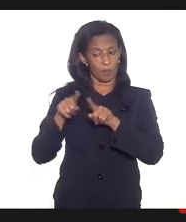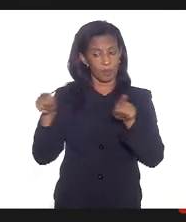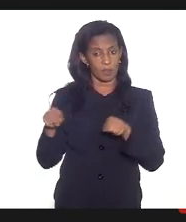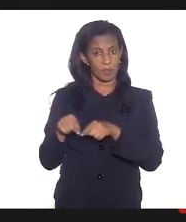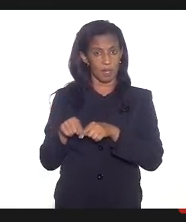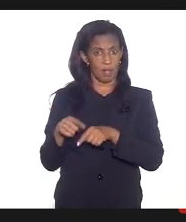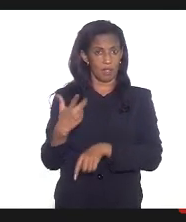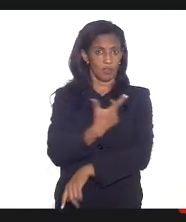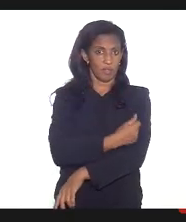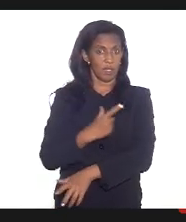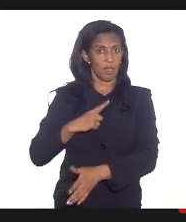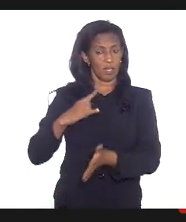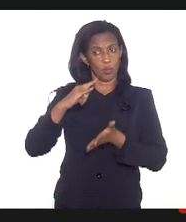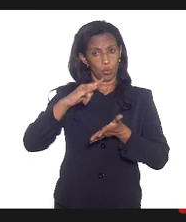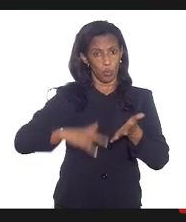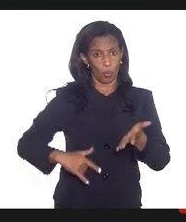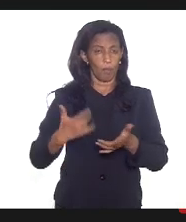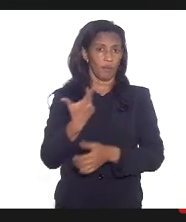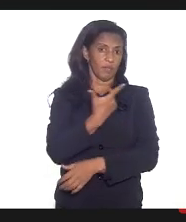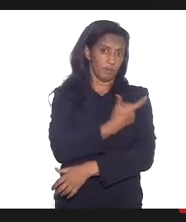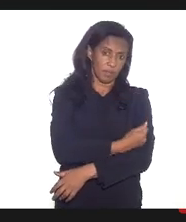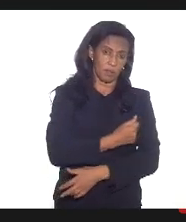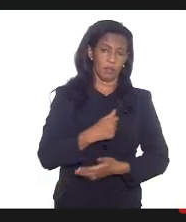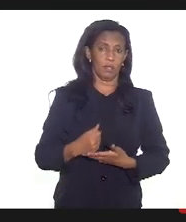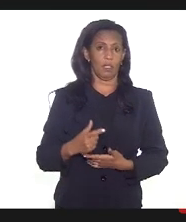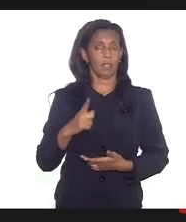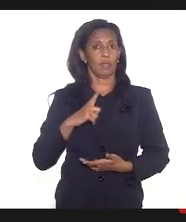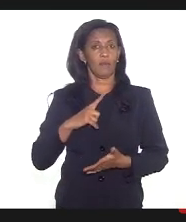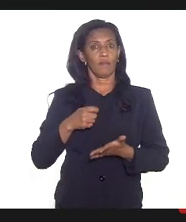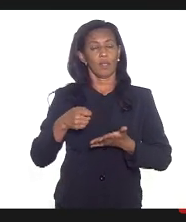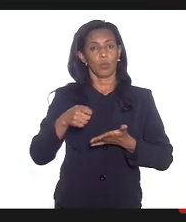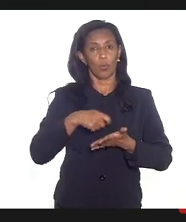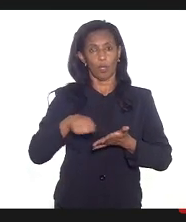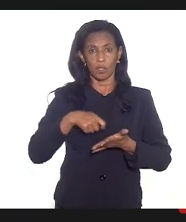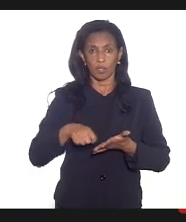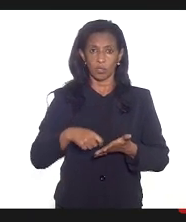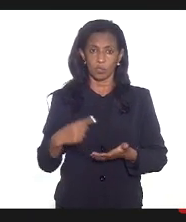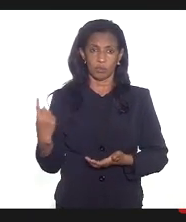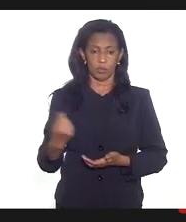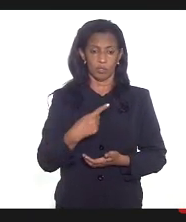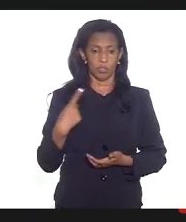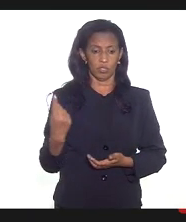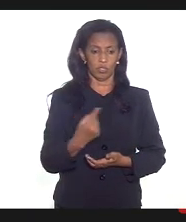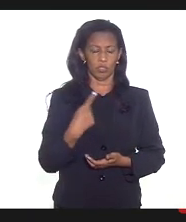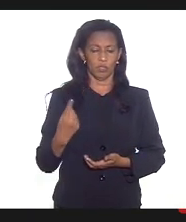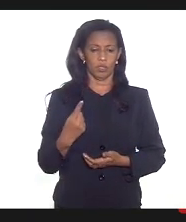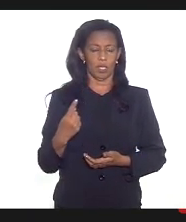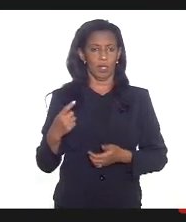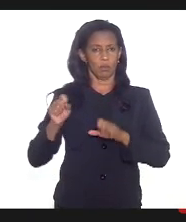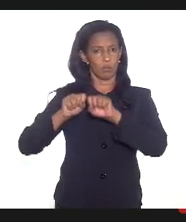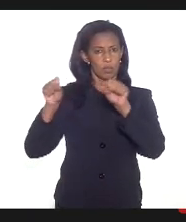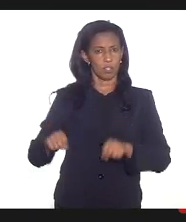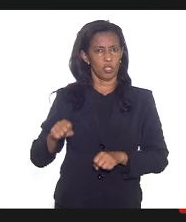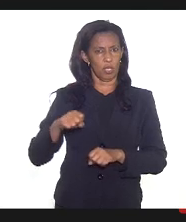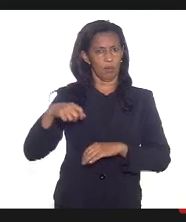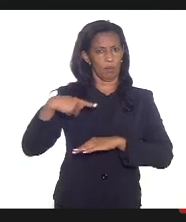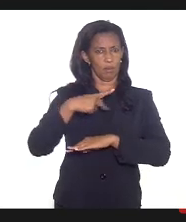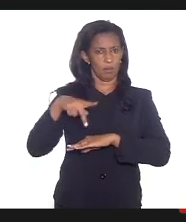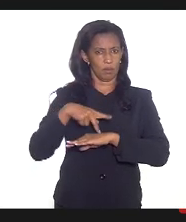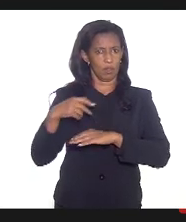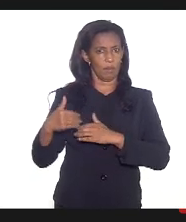vacinas tem um documento gestantes pais assinada é feito o registro a gente tem dois o Sistema Nacional né